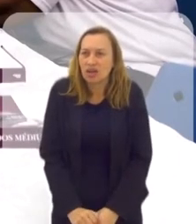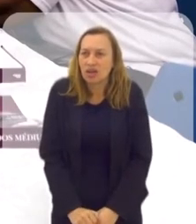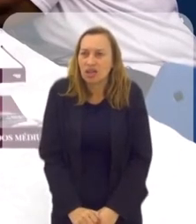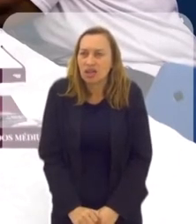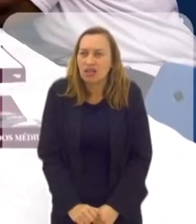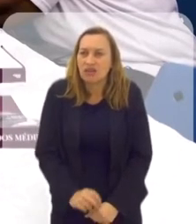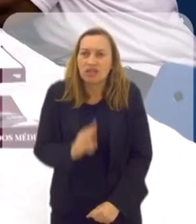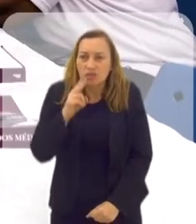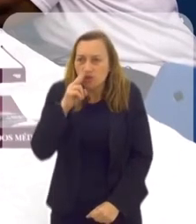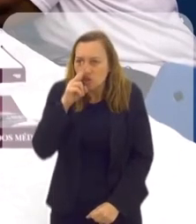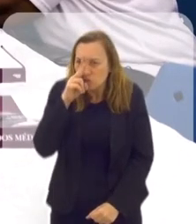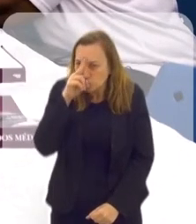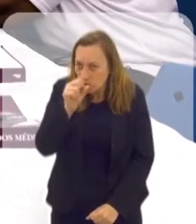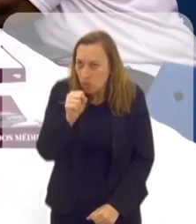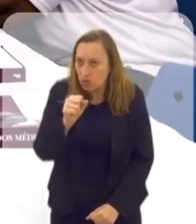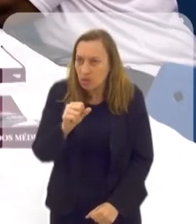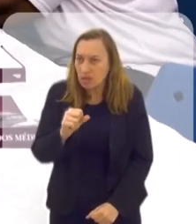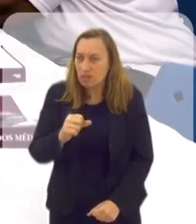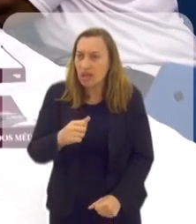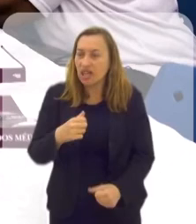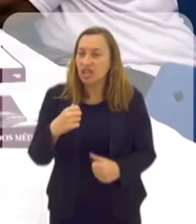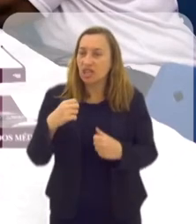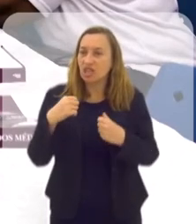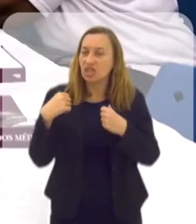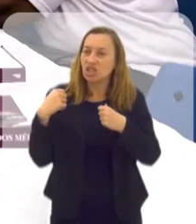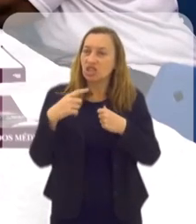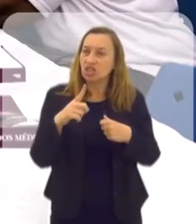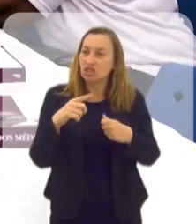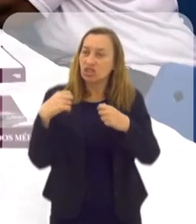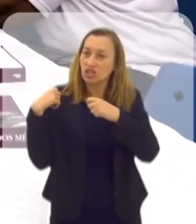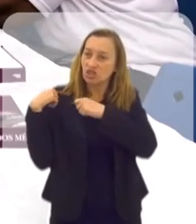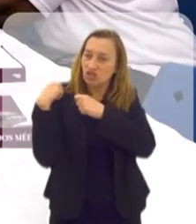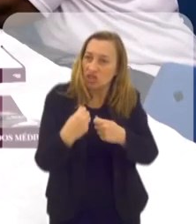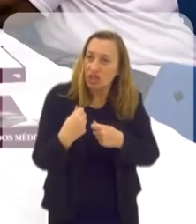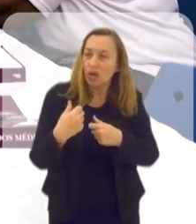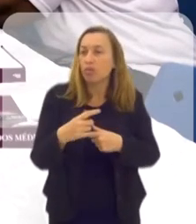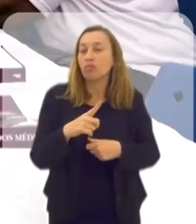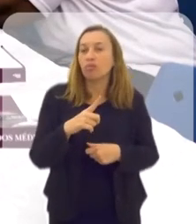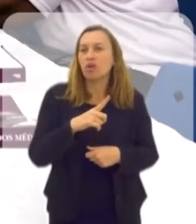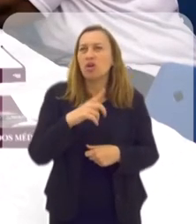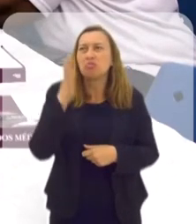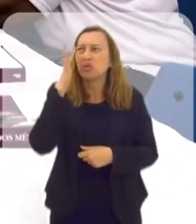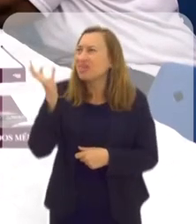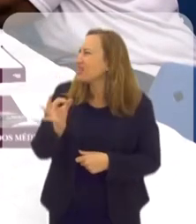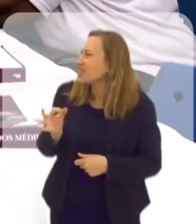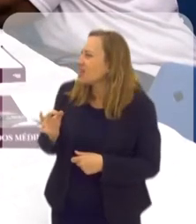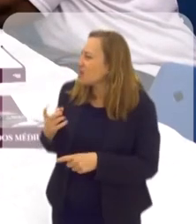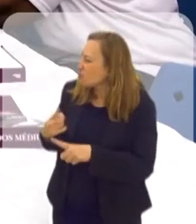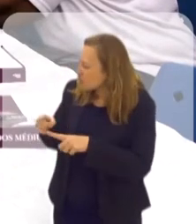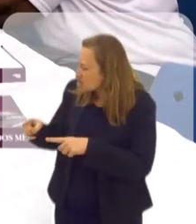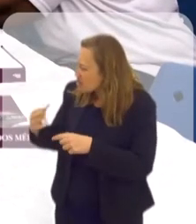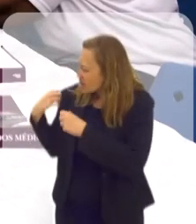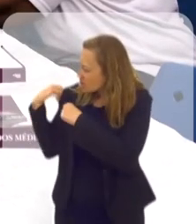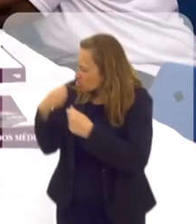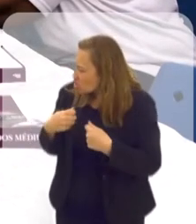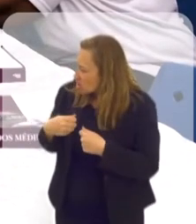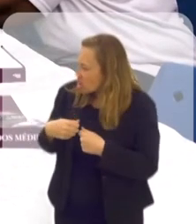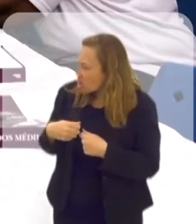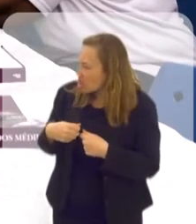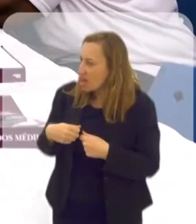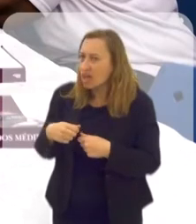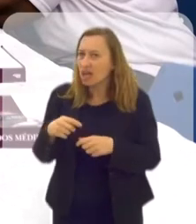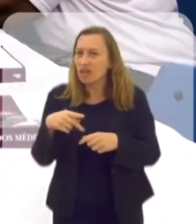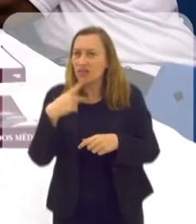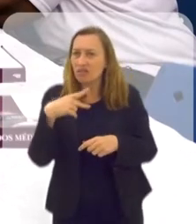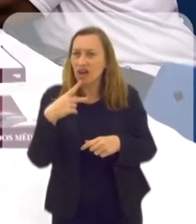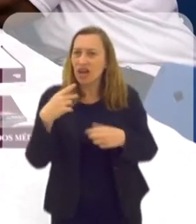esforço, Luzia, hercúleo, para tirar o próprio casaco. E eu fiquei sem entender. Eu disse, não, mas está frio, você vai tirar o casaco? Aí